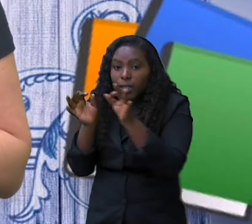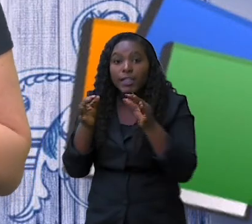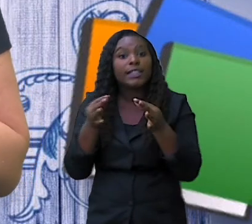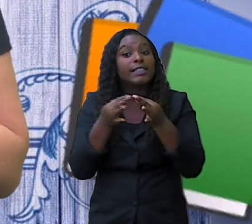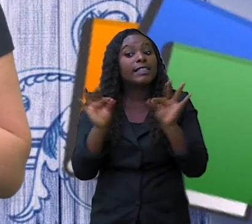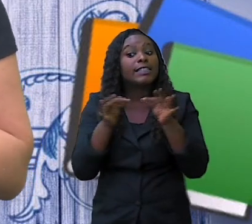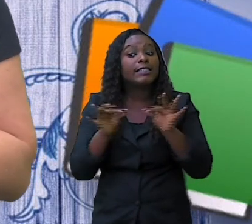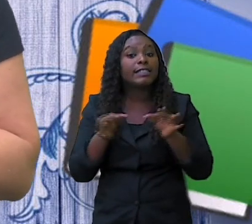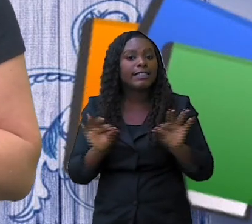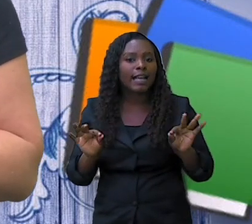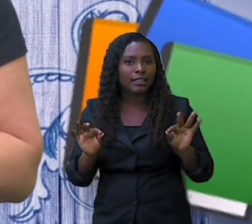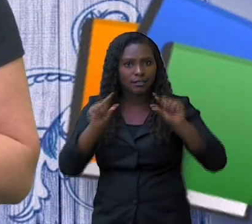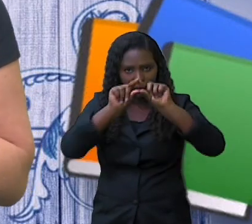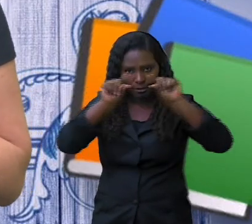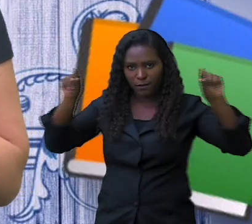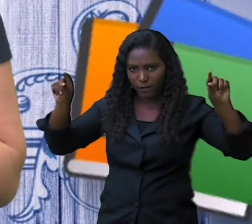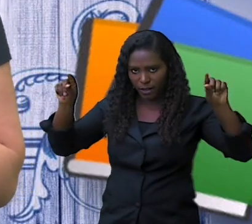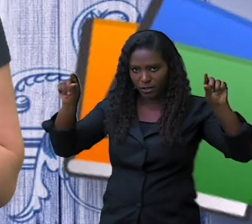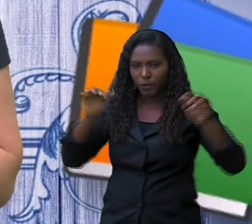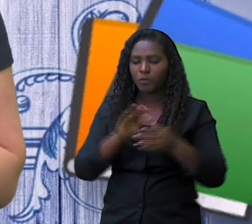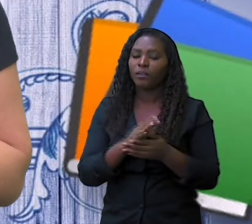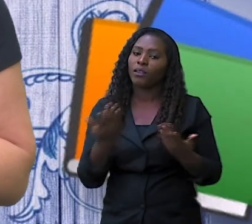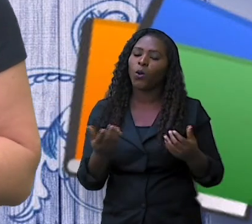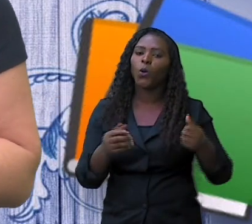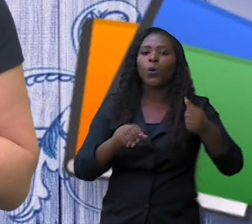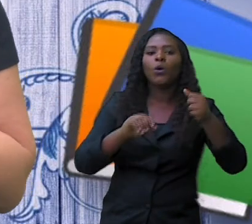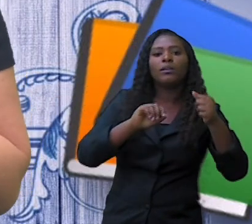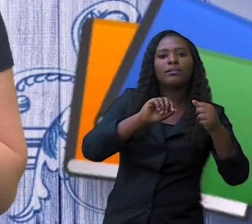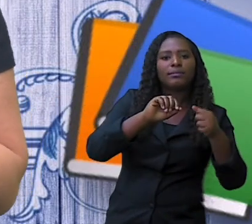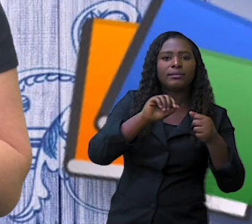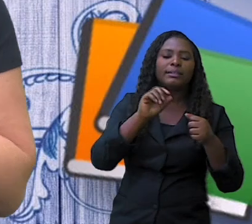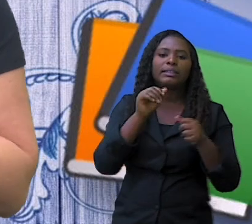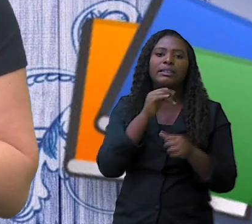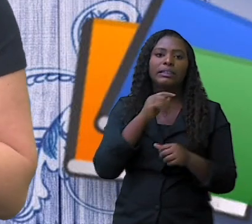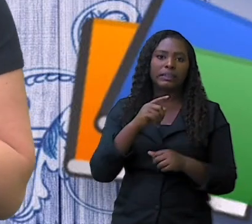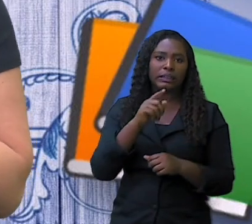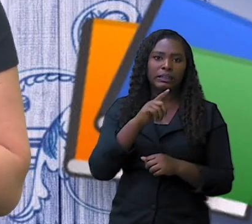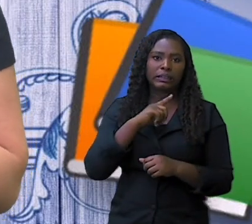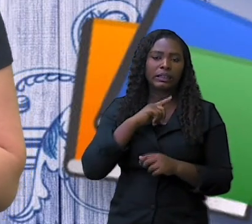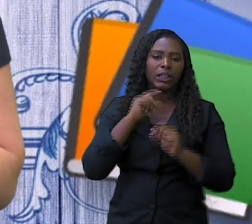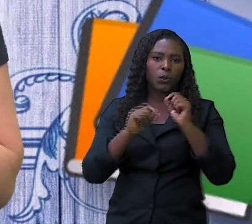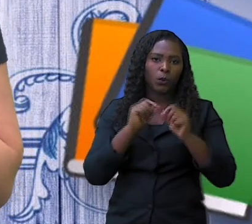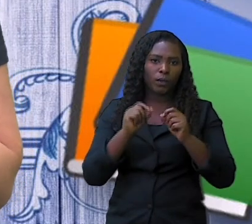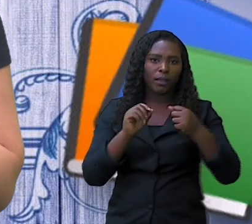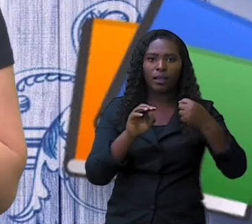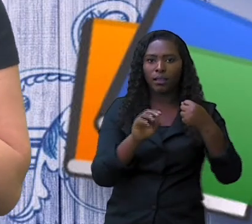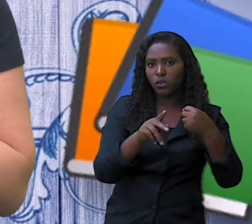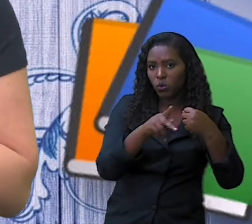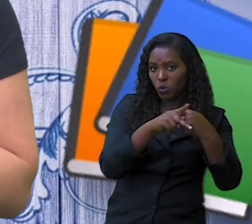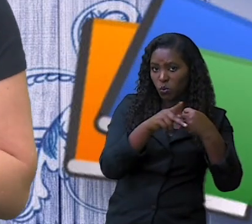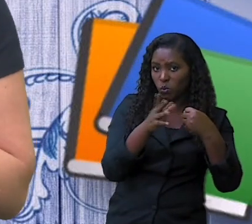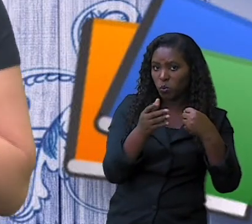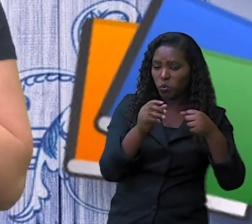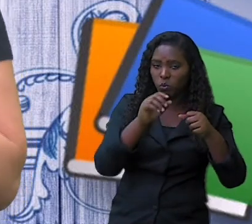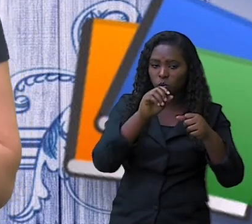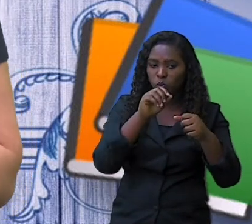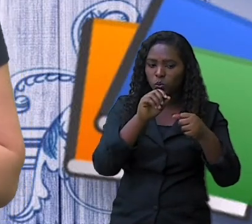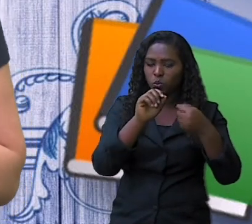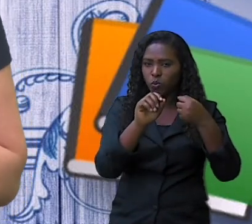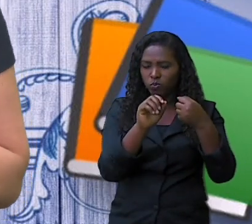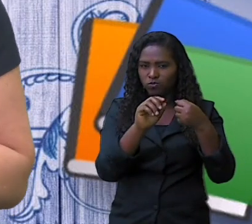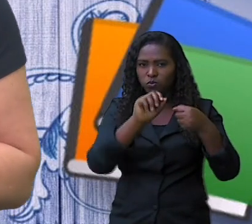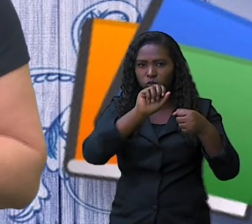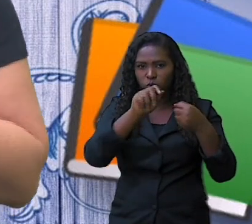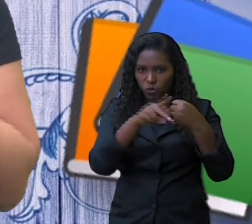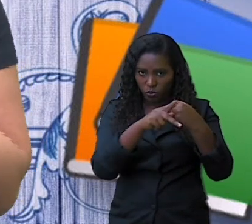predicado. Já sabemos que são aí o quê? Duas orações, porque nós temos todos os alunos do 7º ano estavam preparados. É a